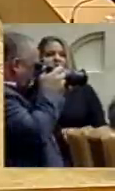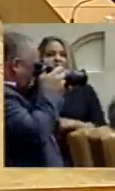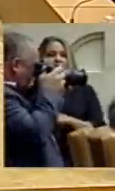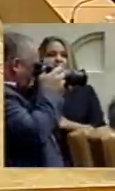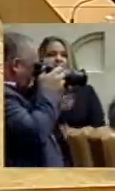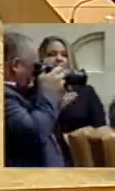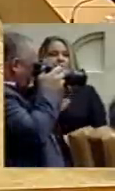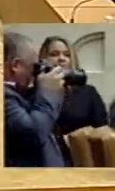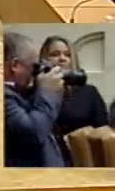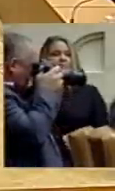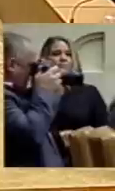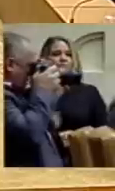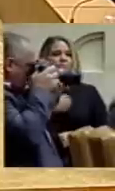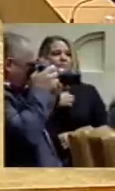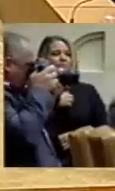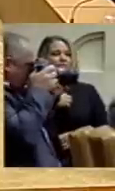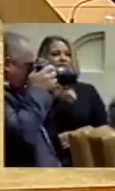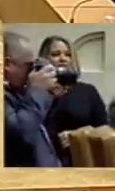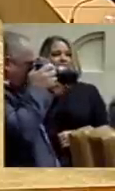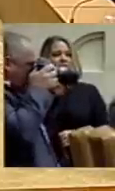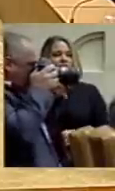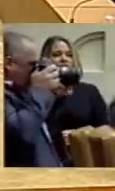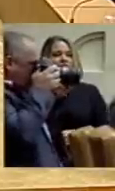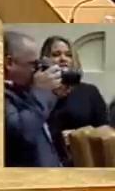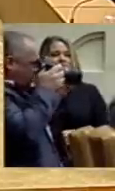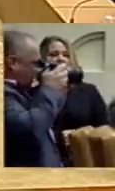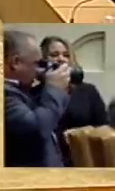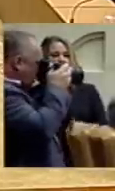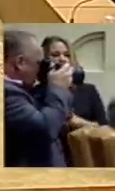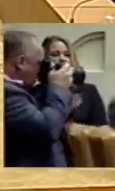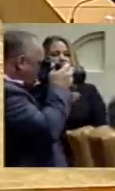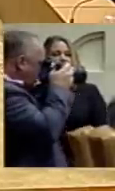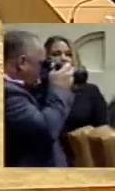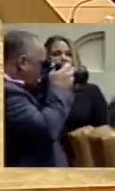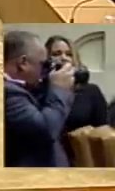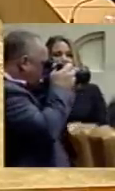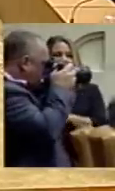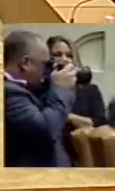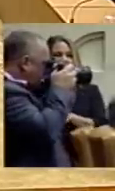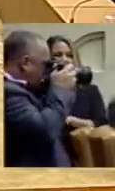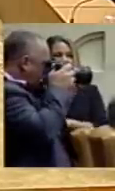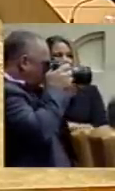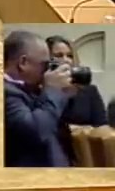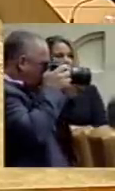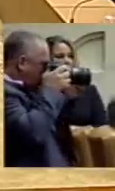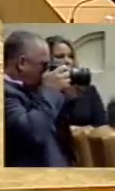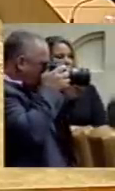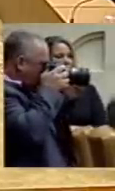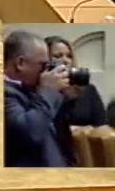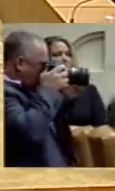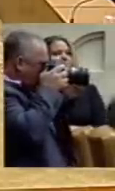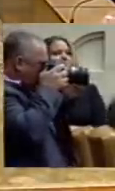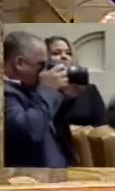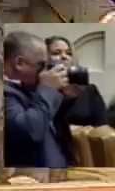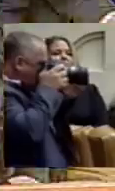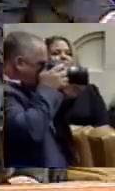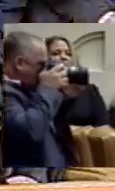governador do estado da Bahia, Jacques Wagner, governador do estado da Paraíba, Ricardo